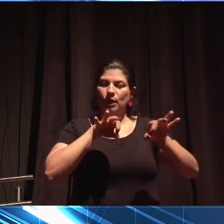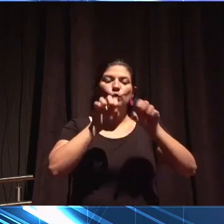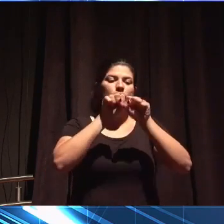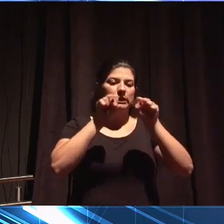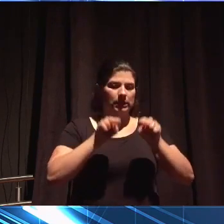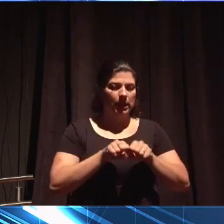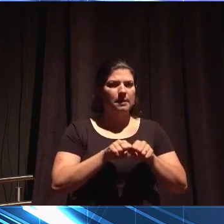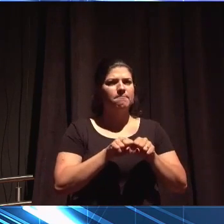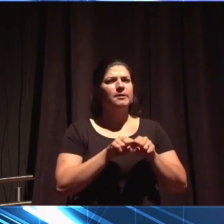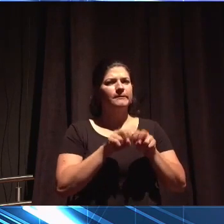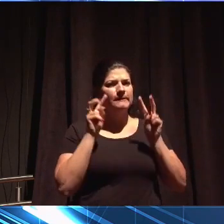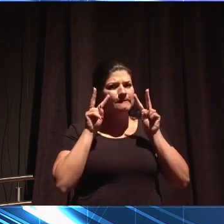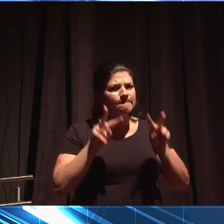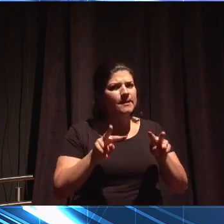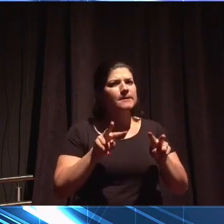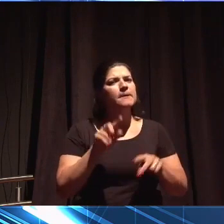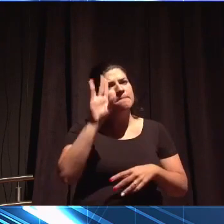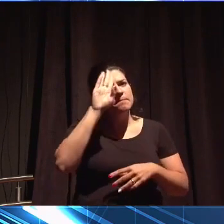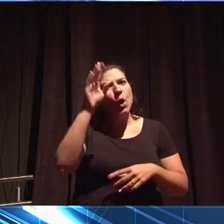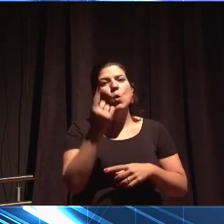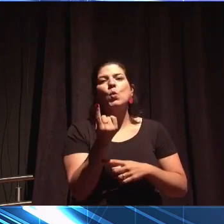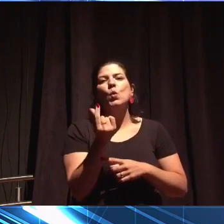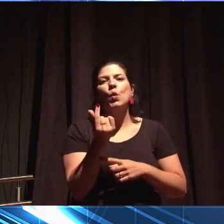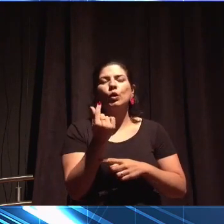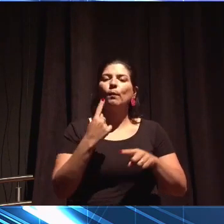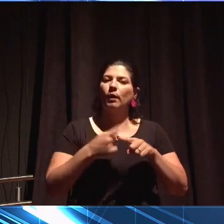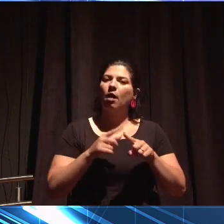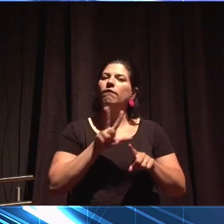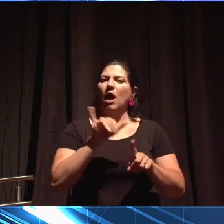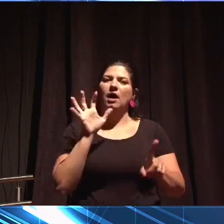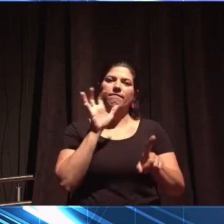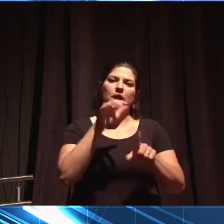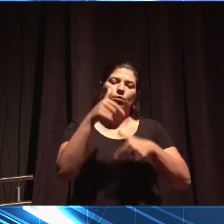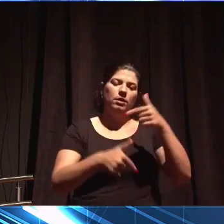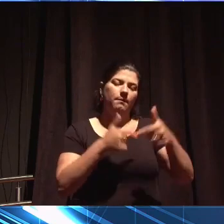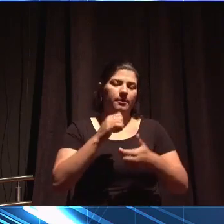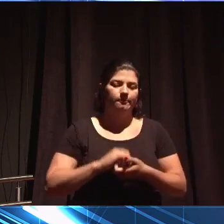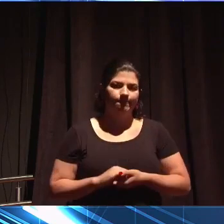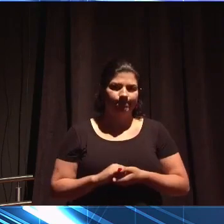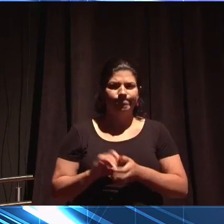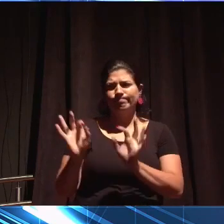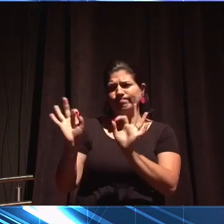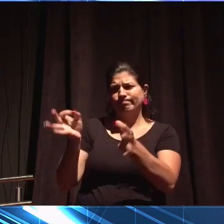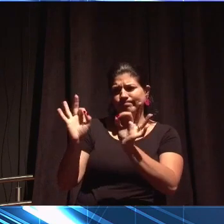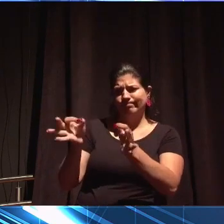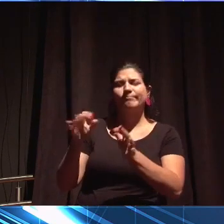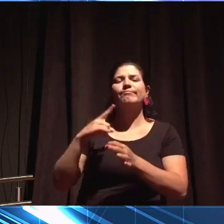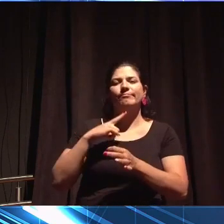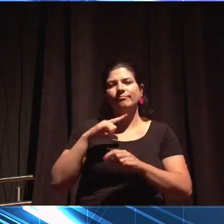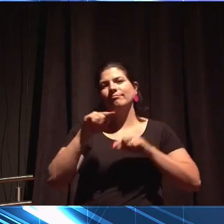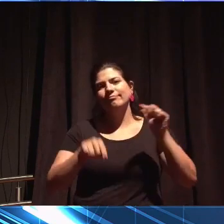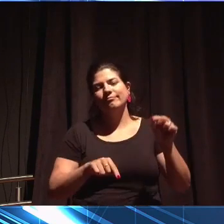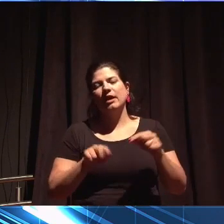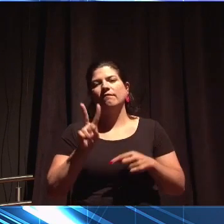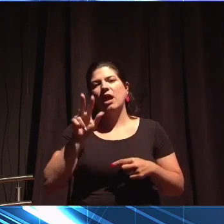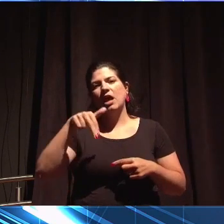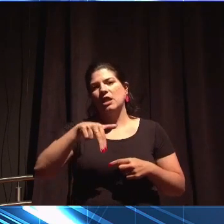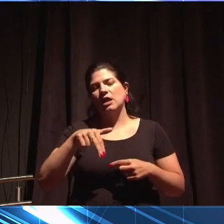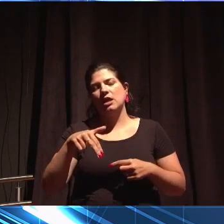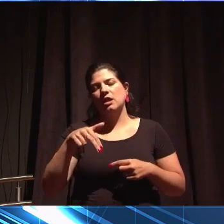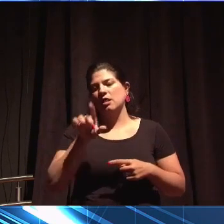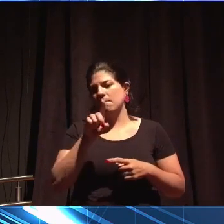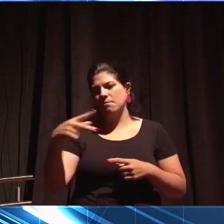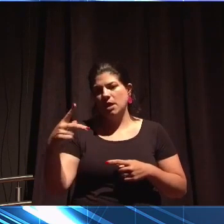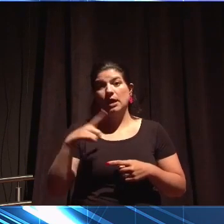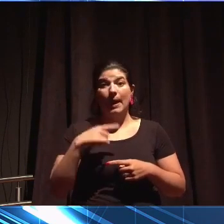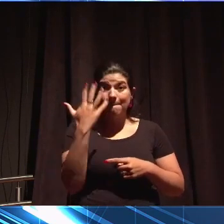sistema, olhe para essa questão de custo, porque isso vai impactar. Exatamente. Imagina que a gente pode ter aí, sei lá, um MVP, está querendo